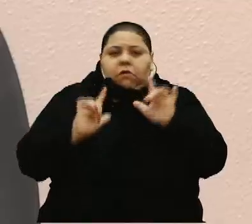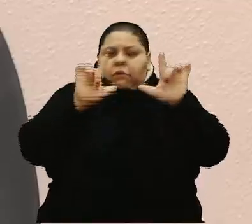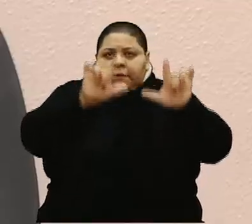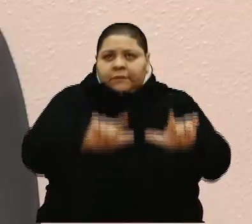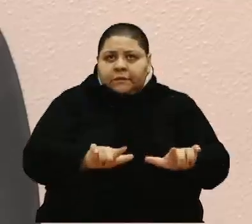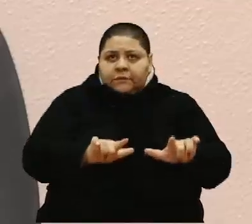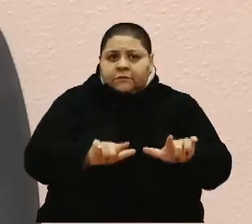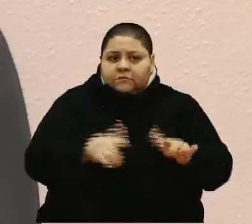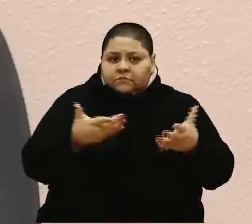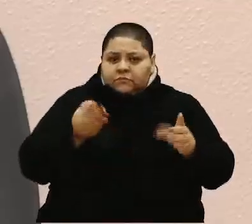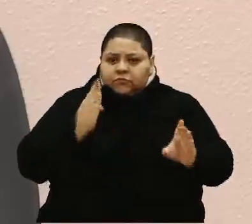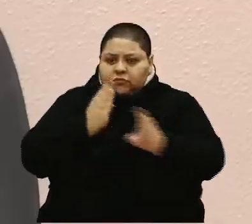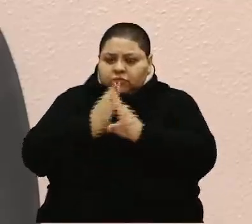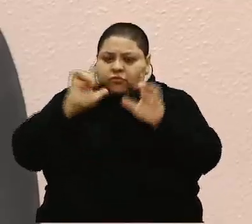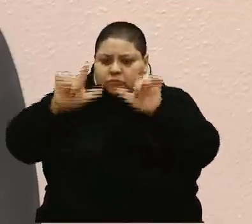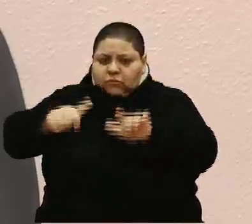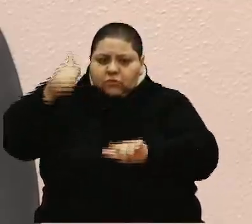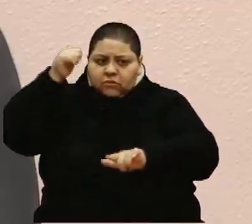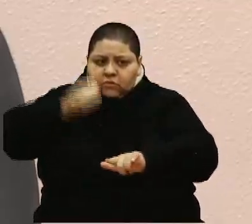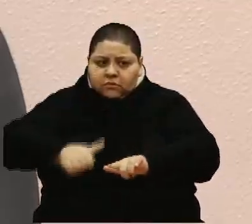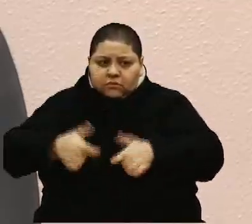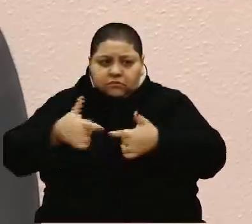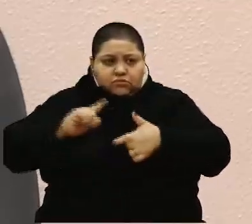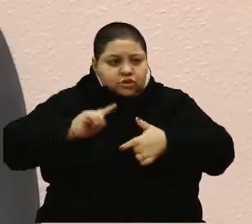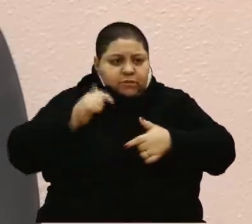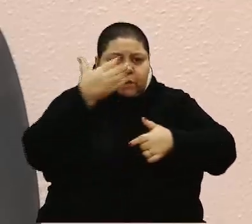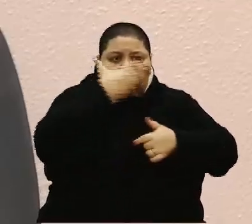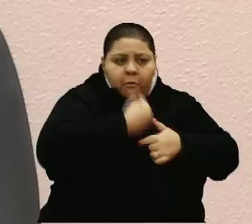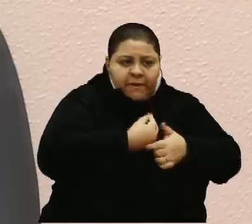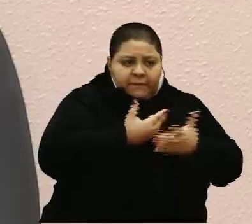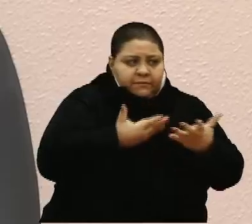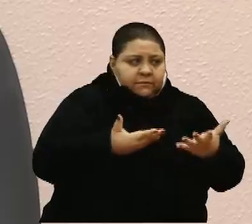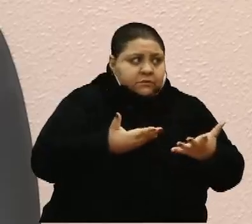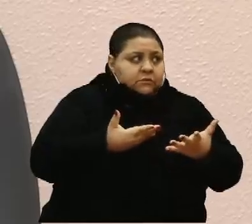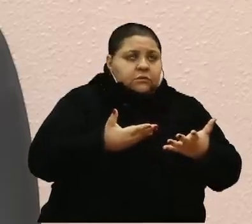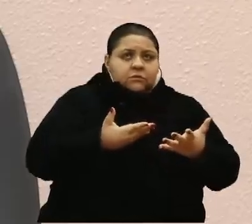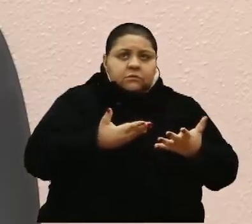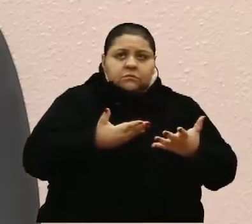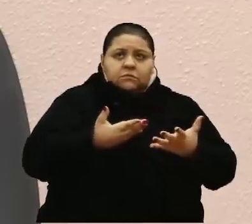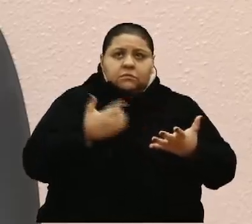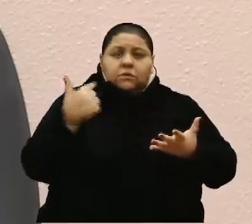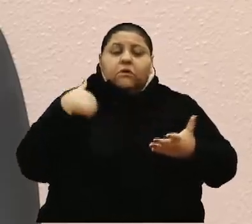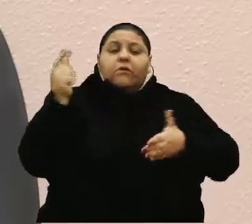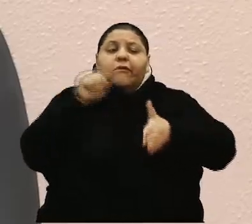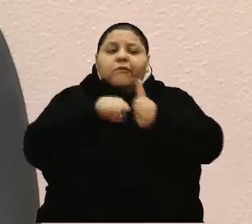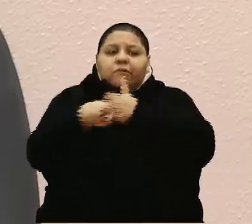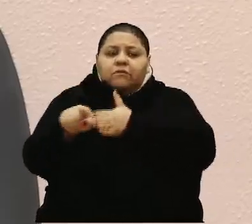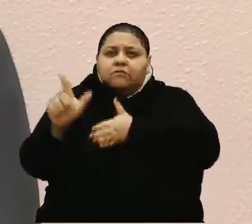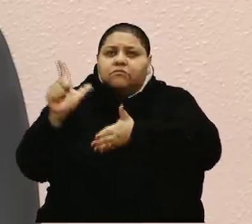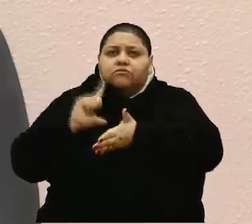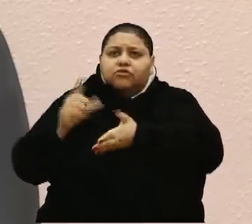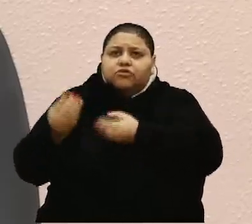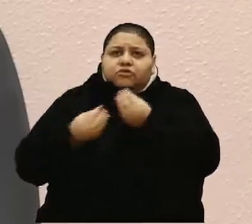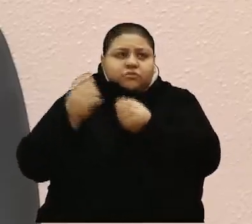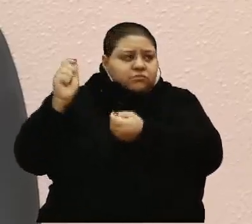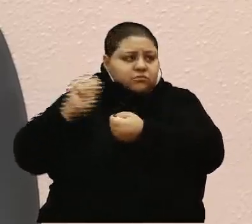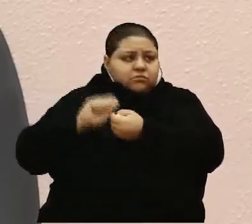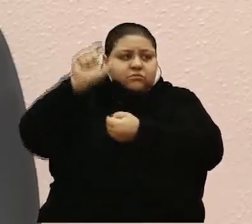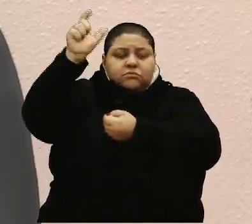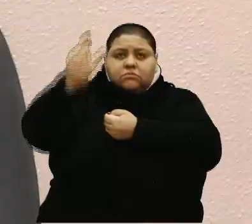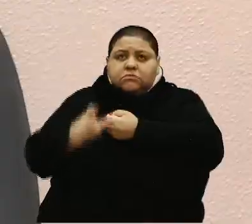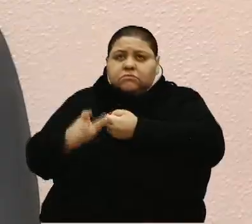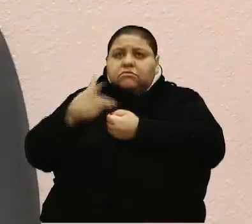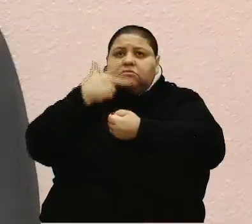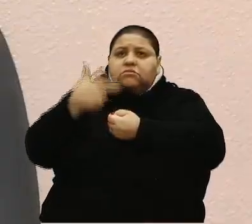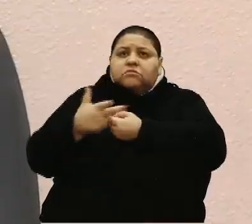eles encontraram um local para mulher, mas não tinha mais local para homem. E aí, eu perguntei se não tinha mais o que fazer, e a pessoa que estava